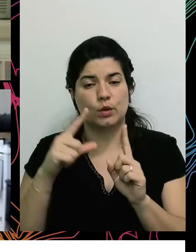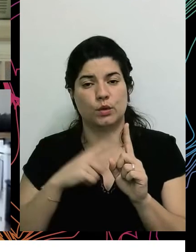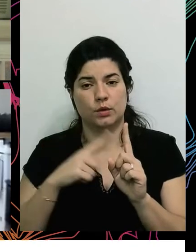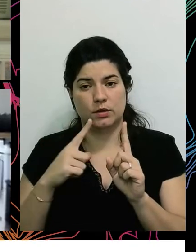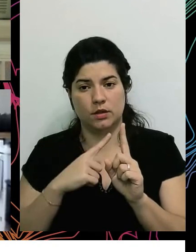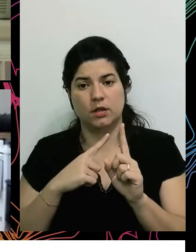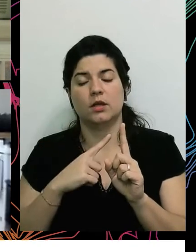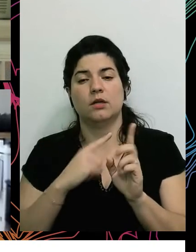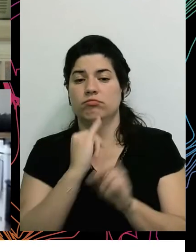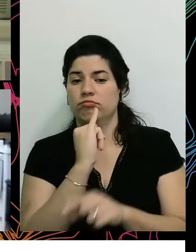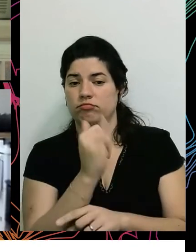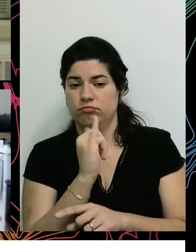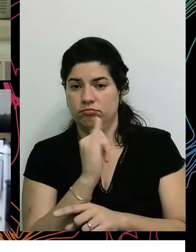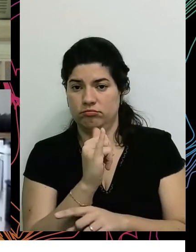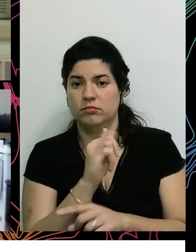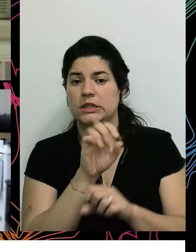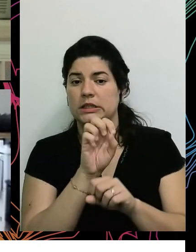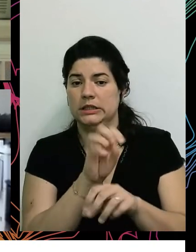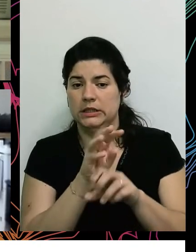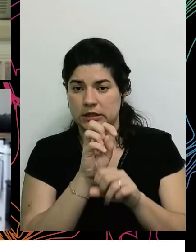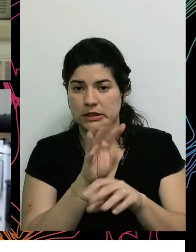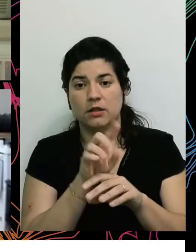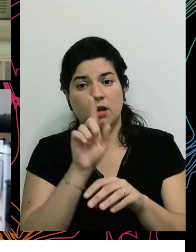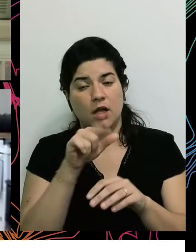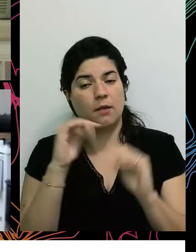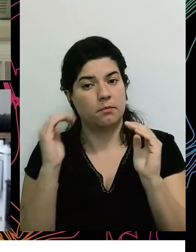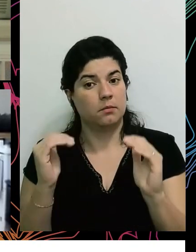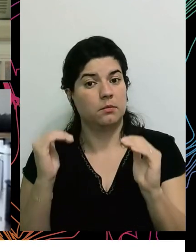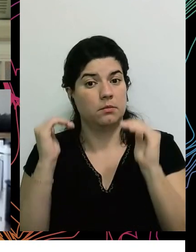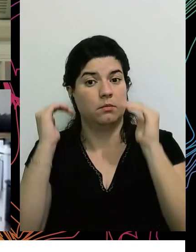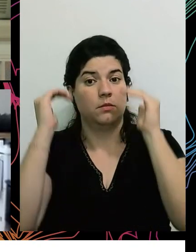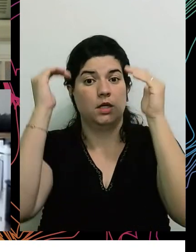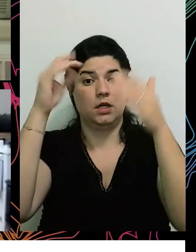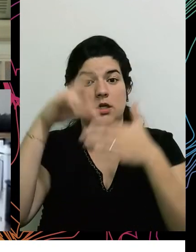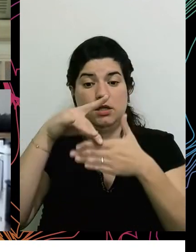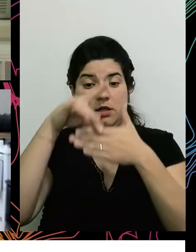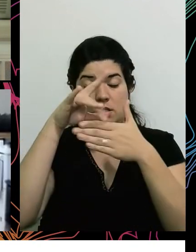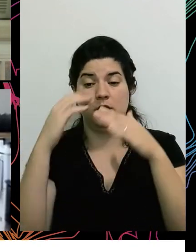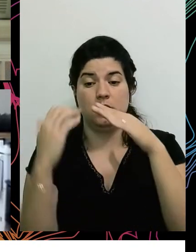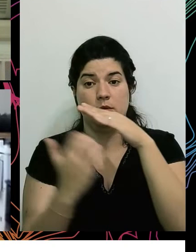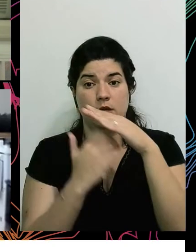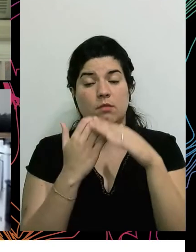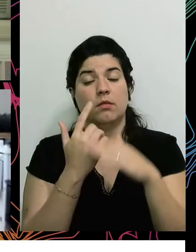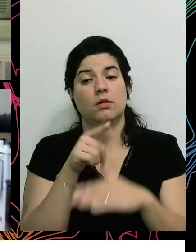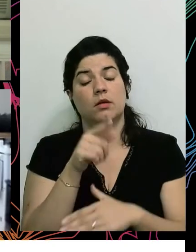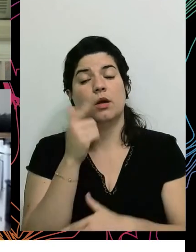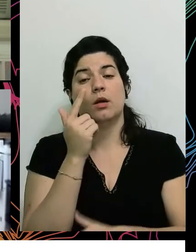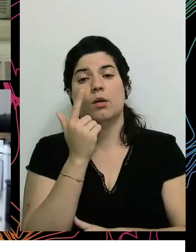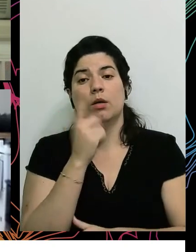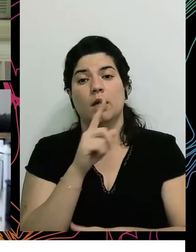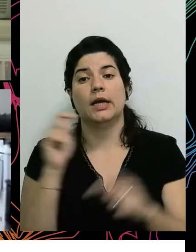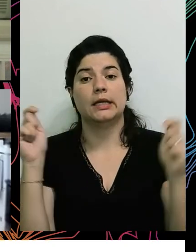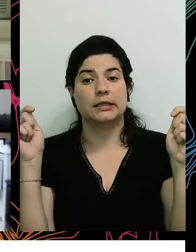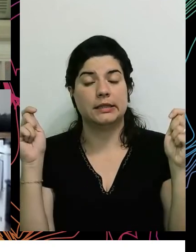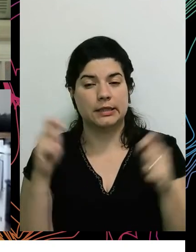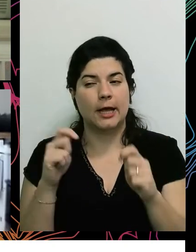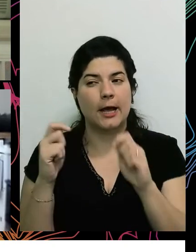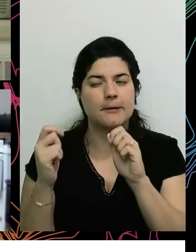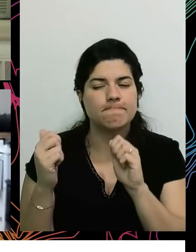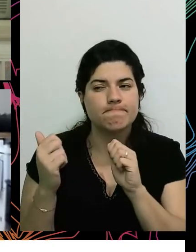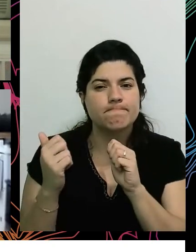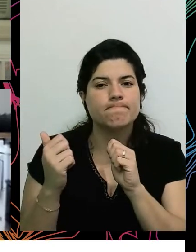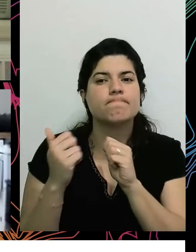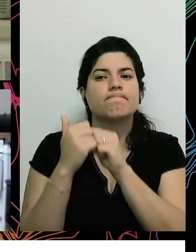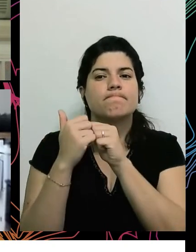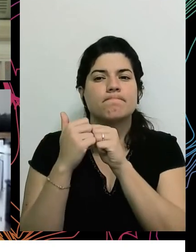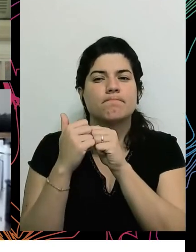esses mentores são justamente da alta liderança da empresa, para que você consiga aproximar isso,